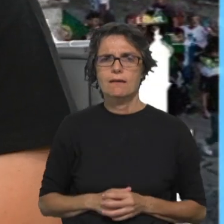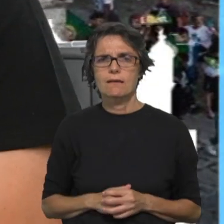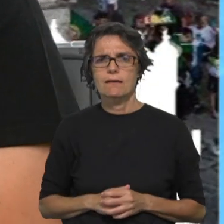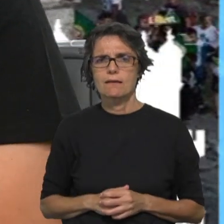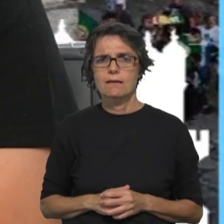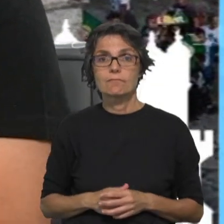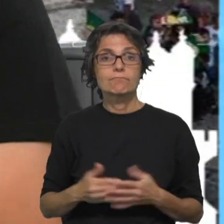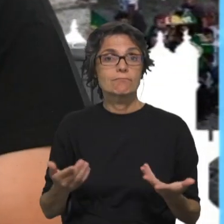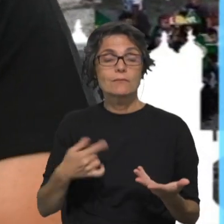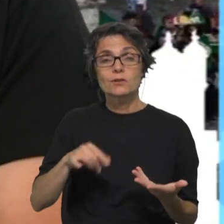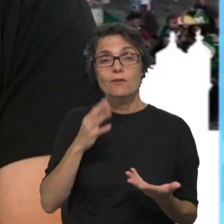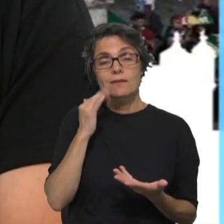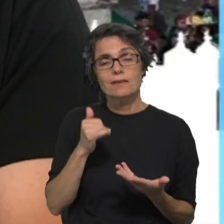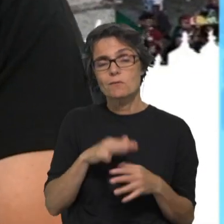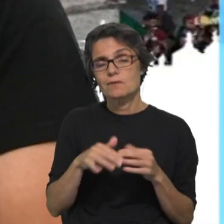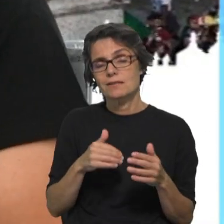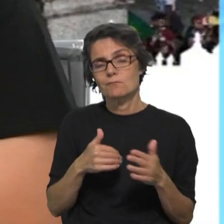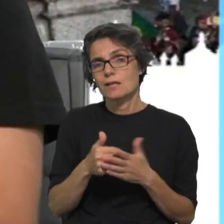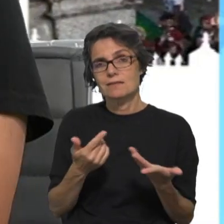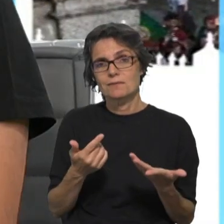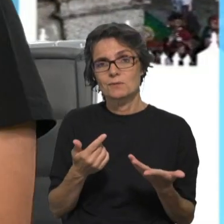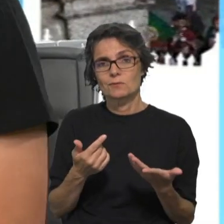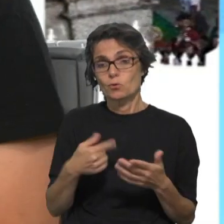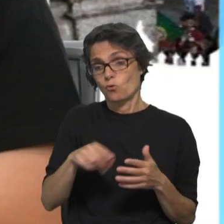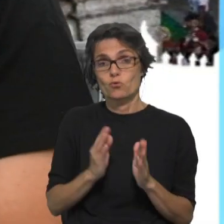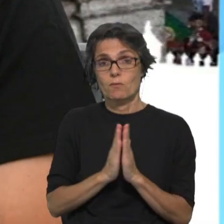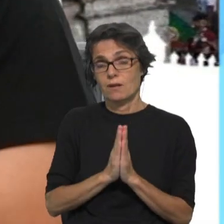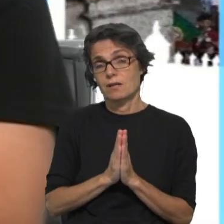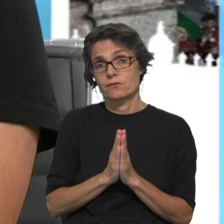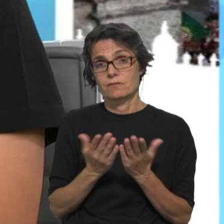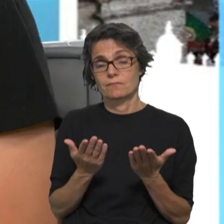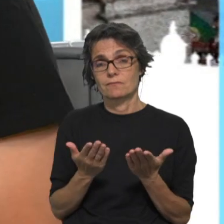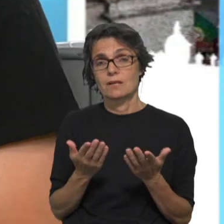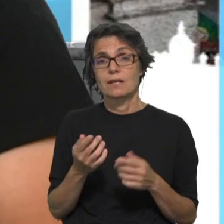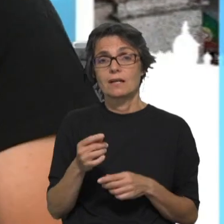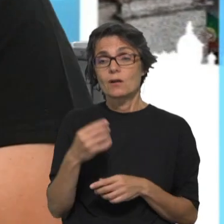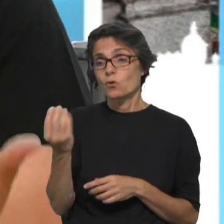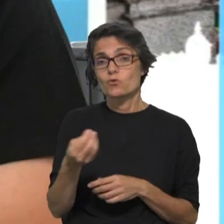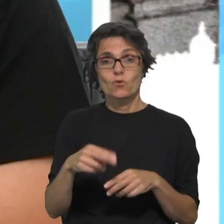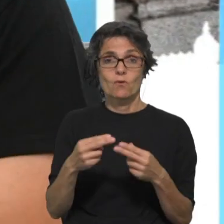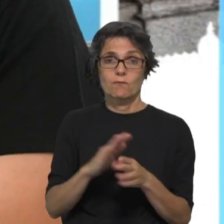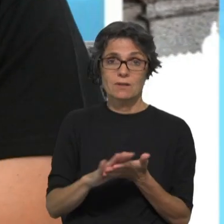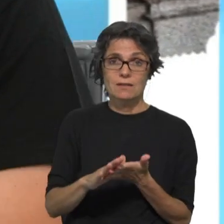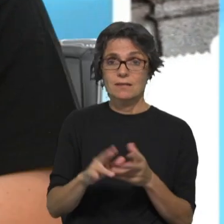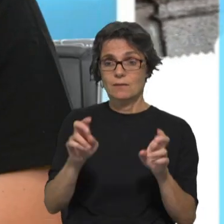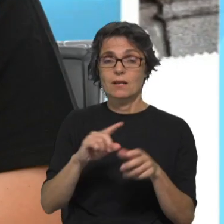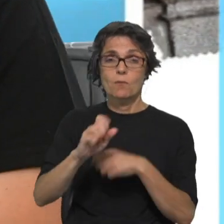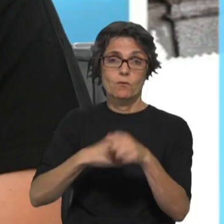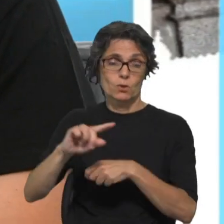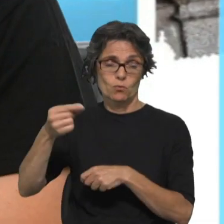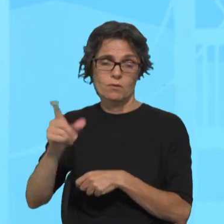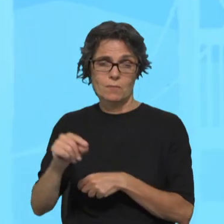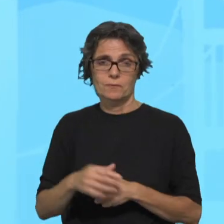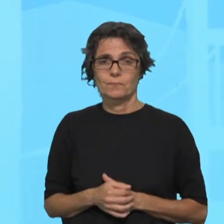fazê-lo, dar a nossa contribuição também, como igreja, como missionários do Espírito Santo, com os Jovens Sem Fronteiras e com outros movimentos ligados a nós.